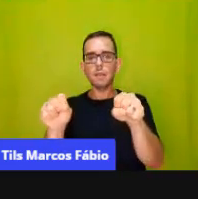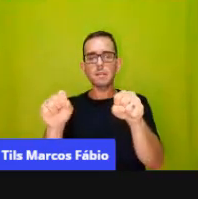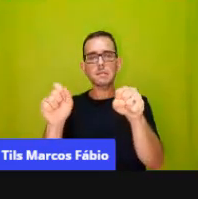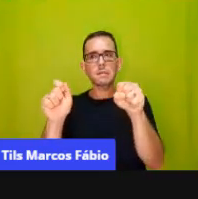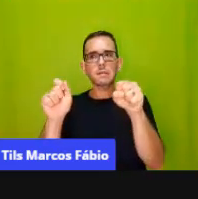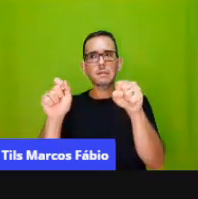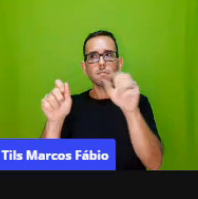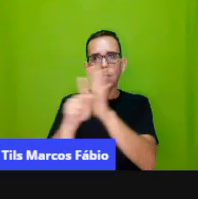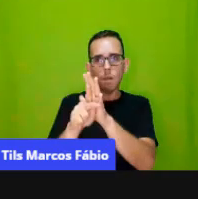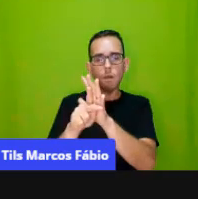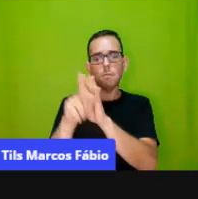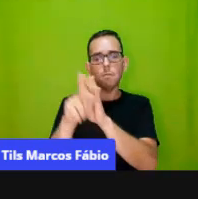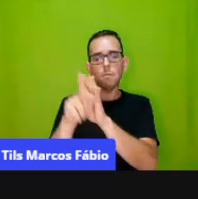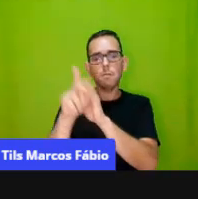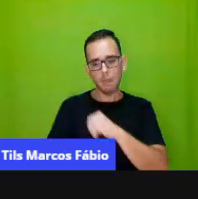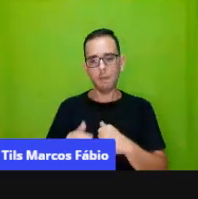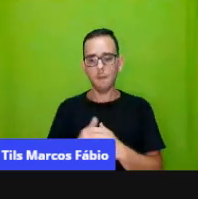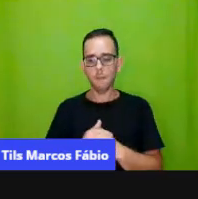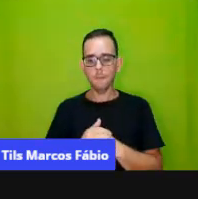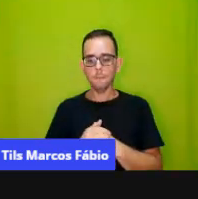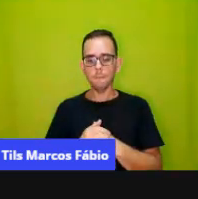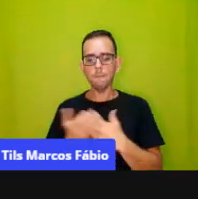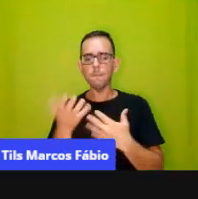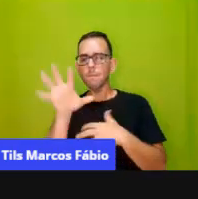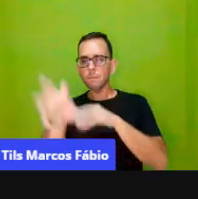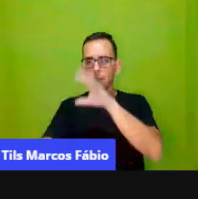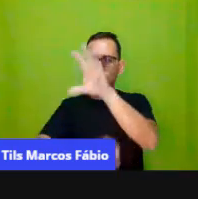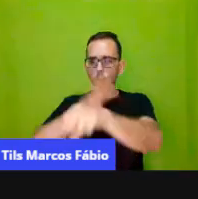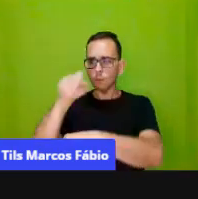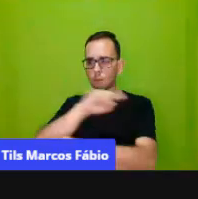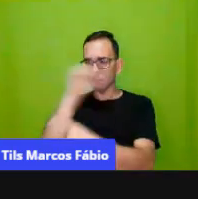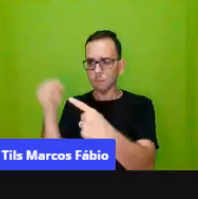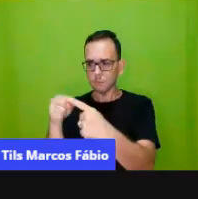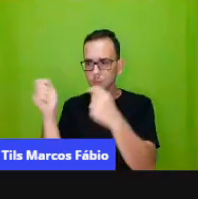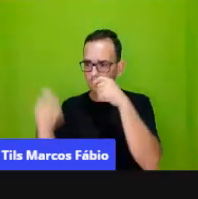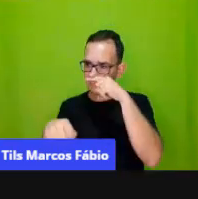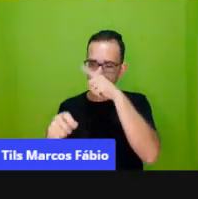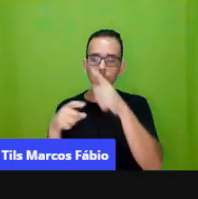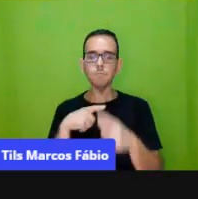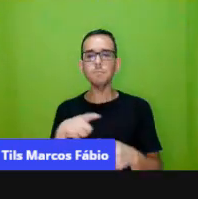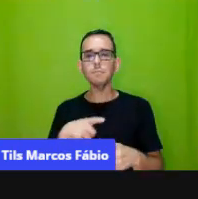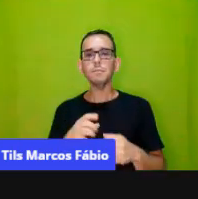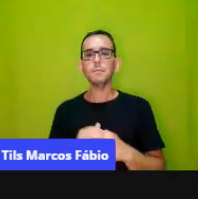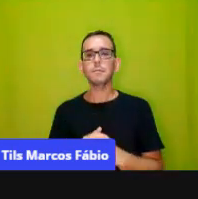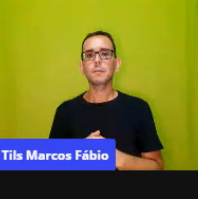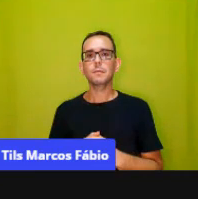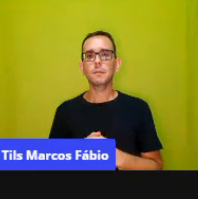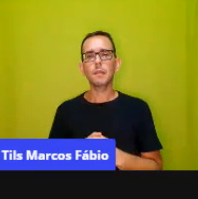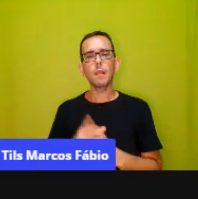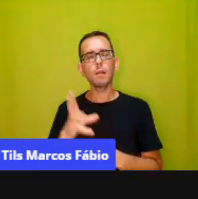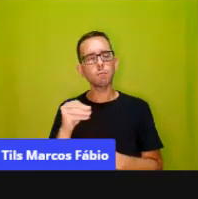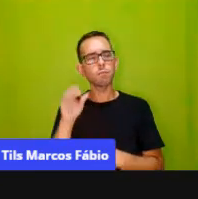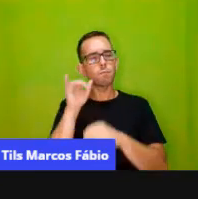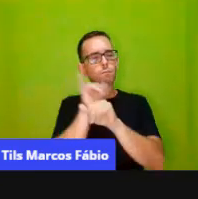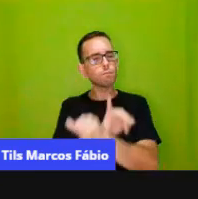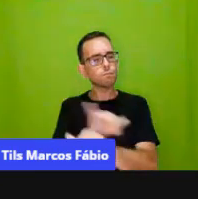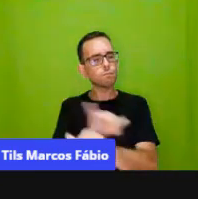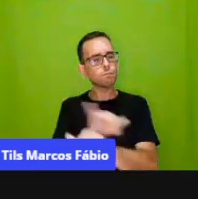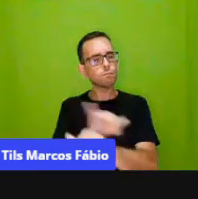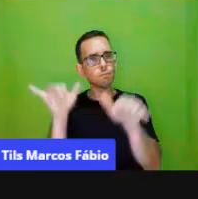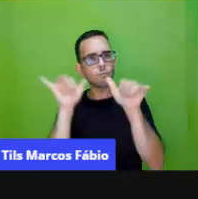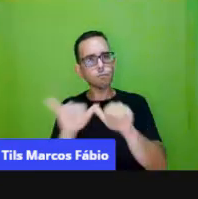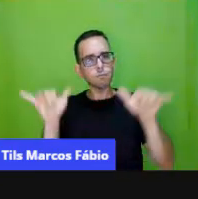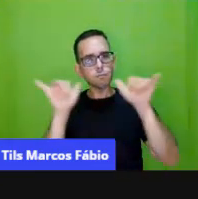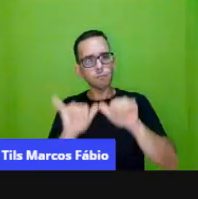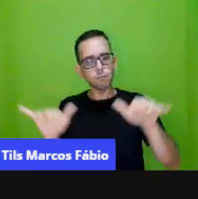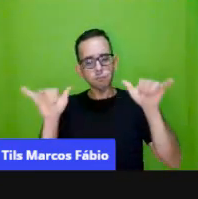ou livres, que estão sendo adotados atualmente e têm sido muito propagados na suinocultura como